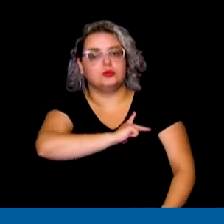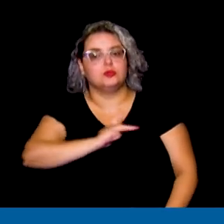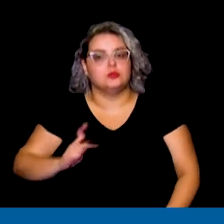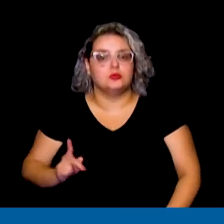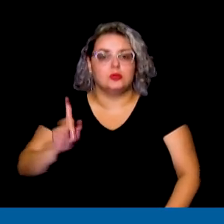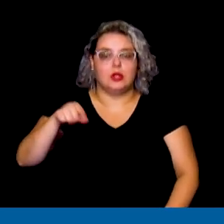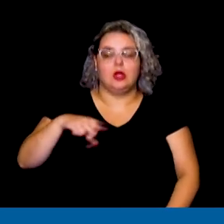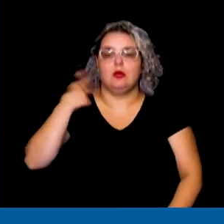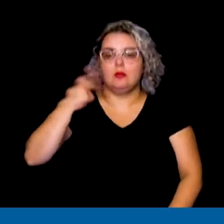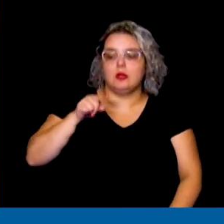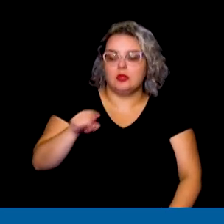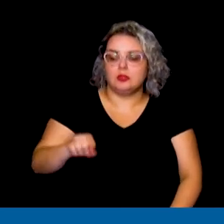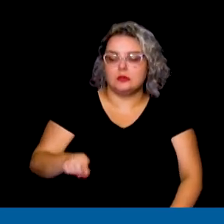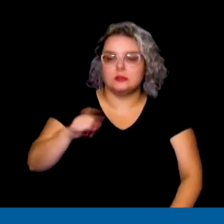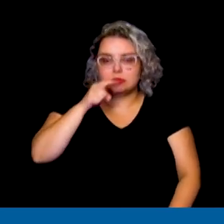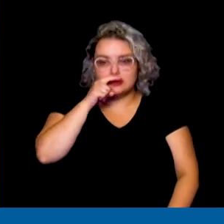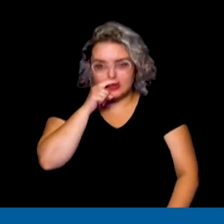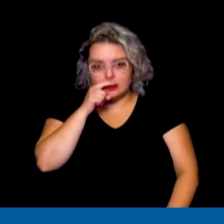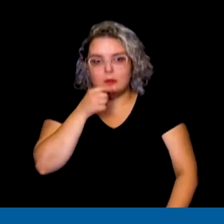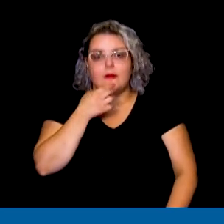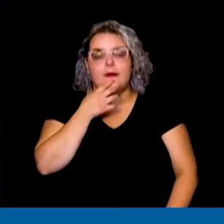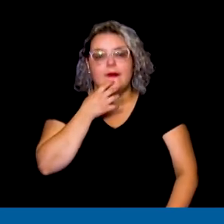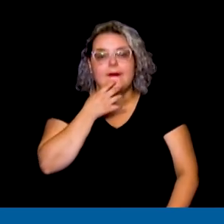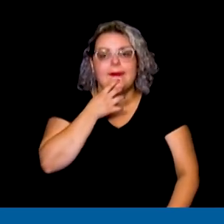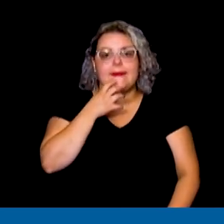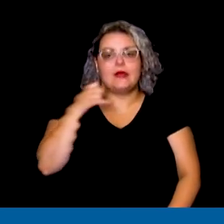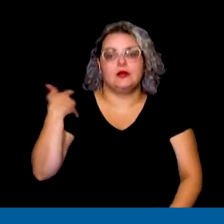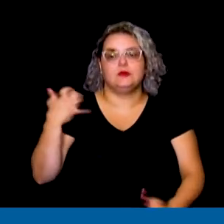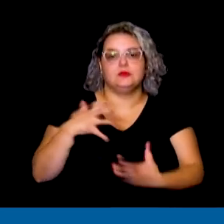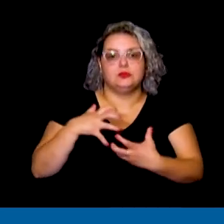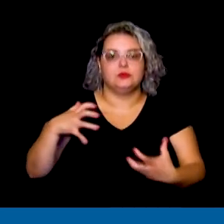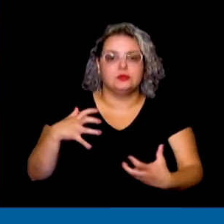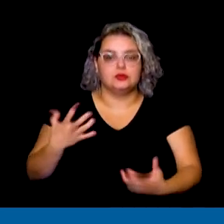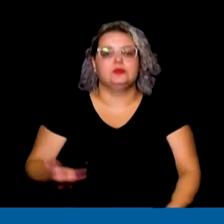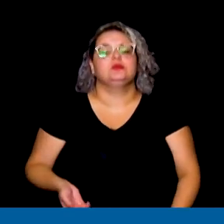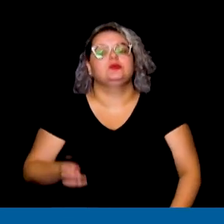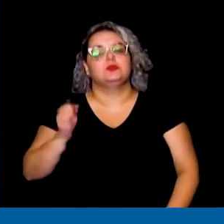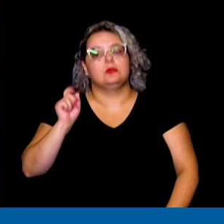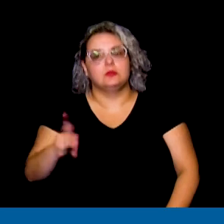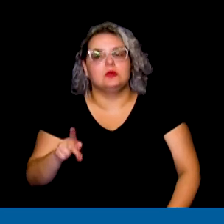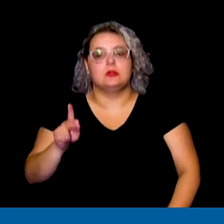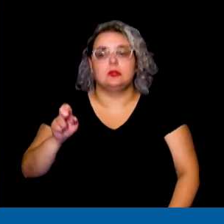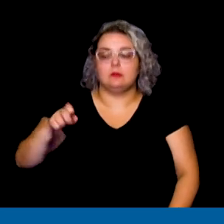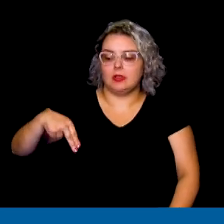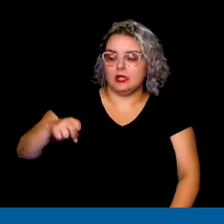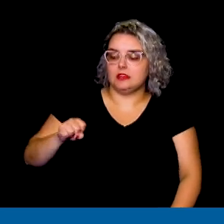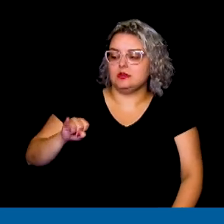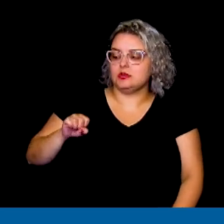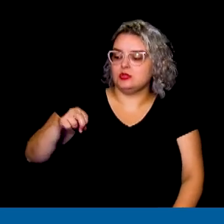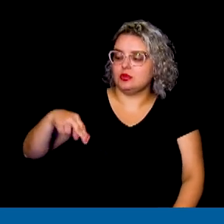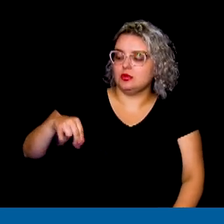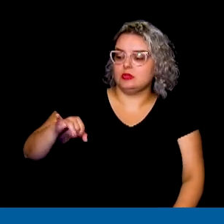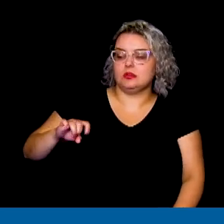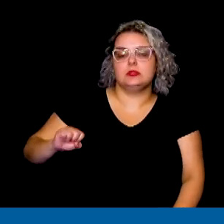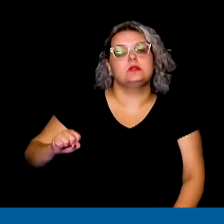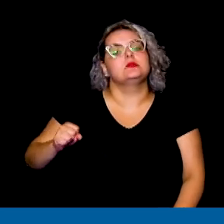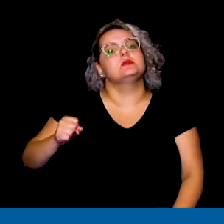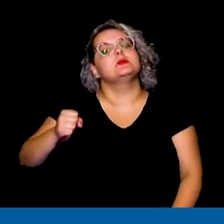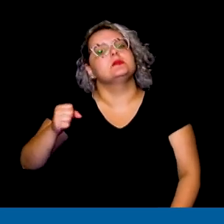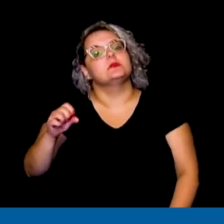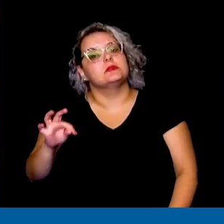Meio Ambiente quem assume a presidência é o vereador Zé Carlos na dos idosos aposentados e pensionistas